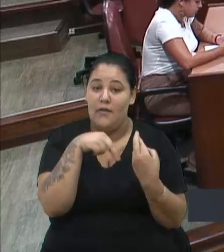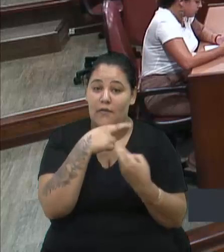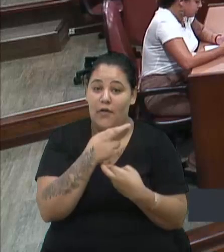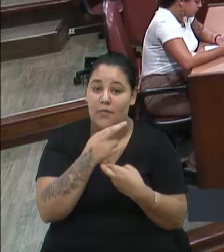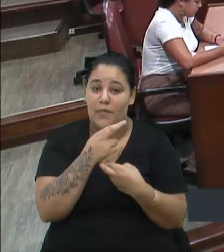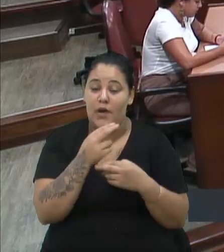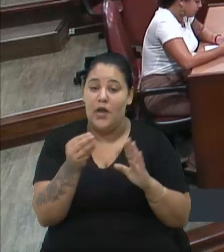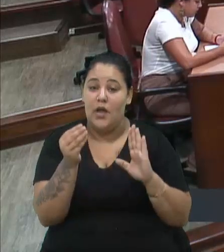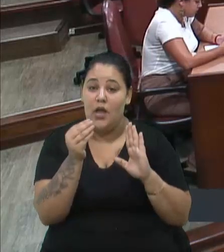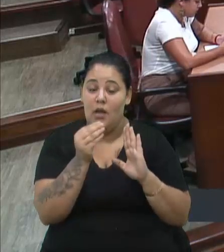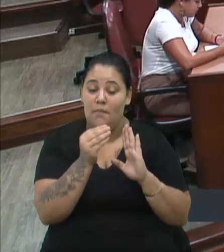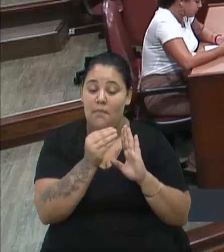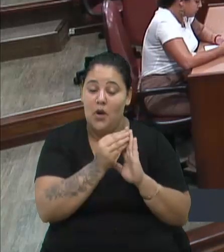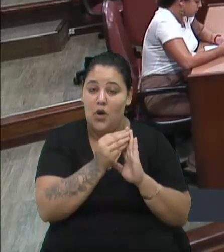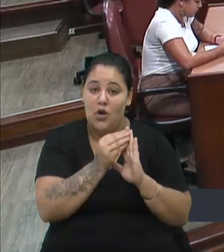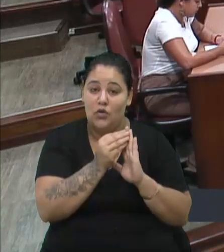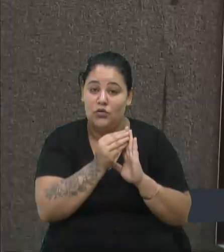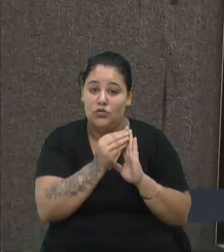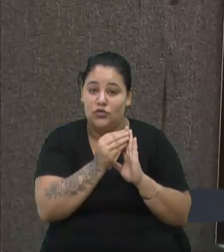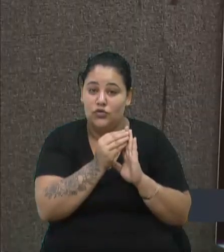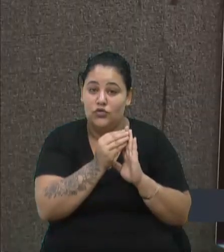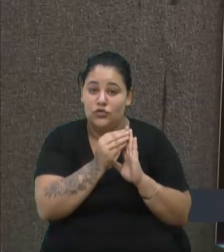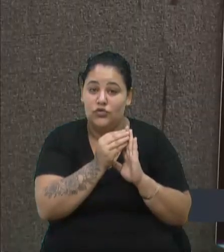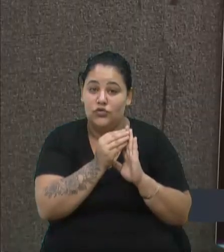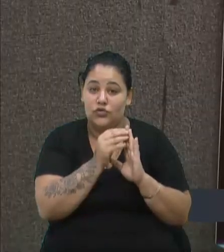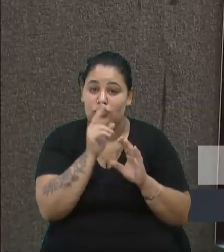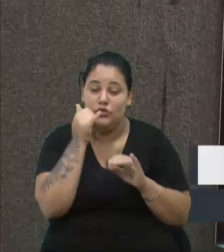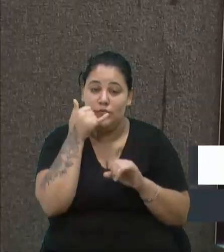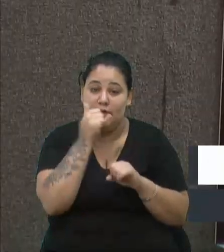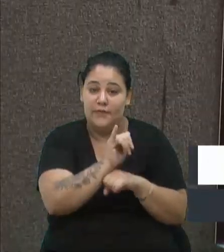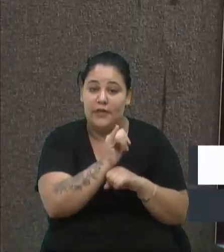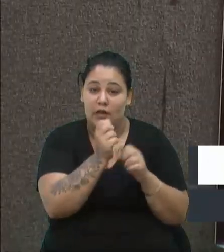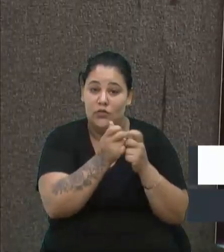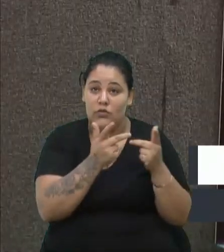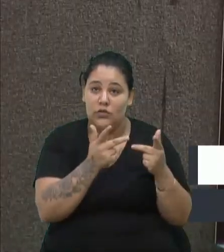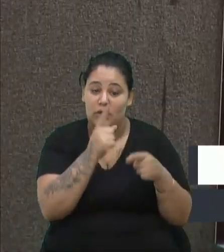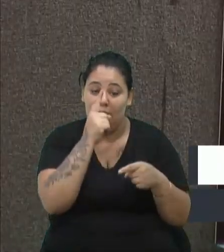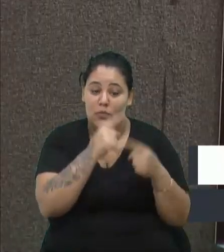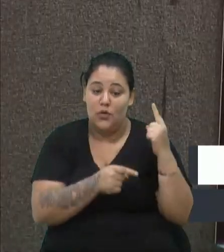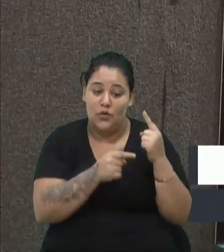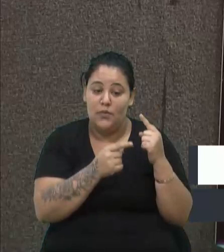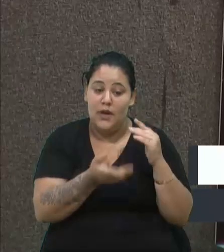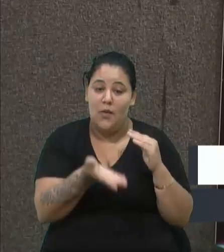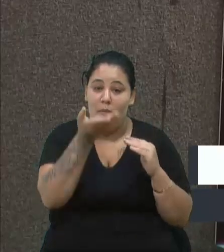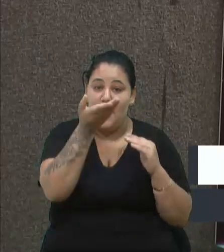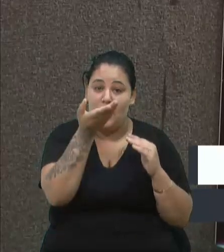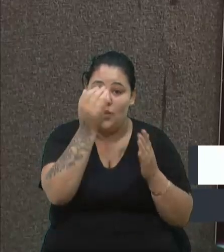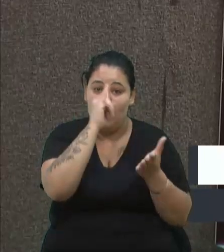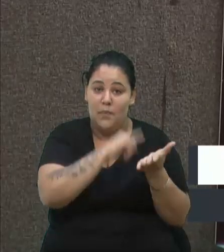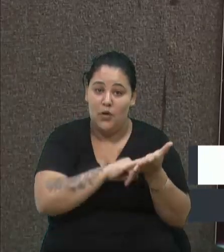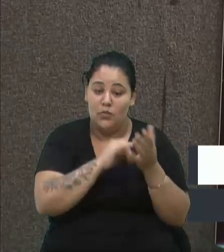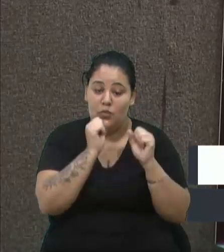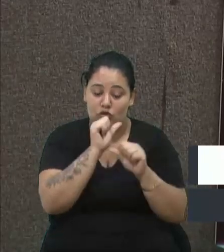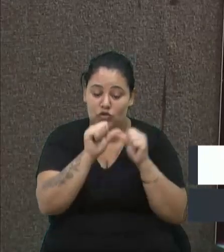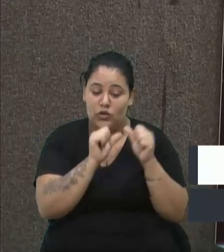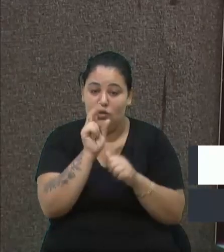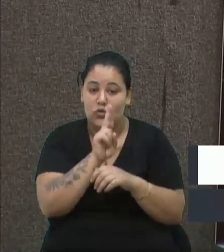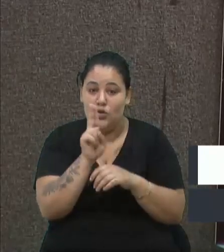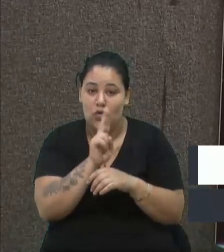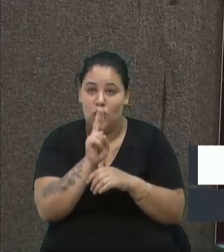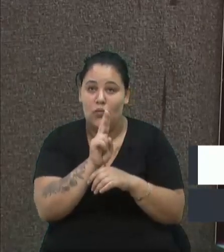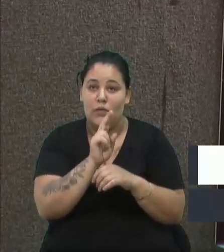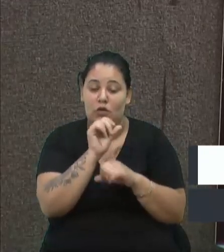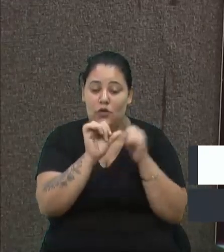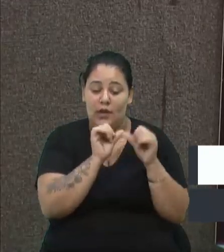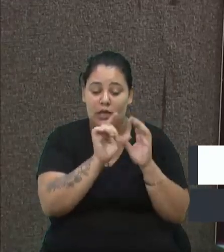gatilhos. Gatilhos que proíbam o aumento de impostos. Pode alterar os nomes, facilitar a legislação, mas tem que haver um